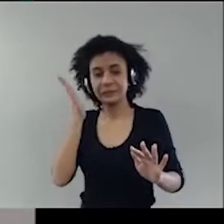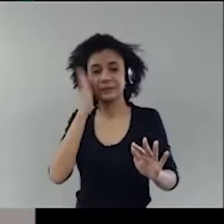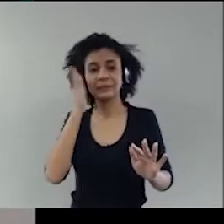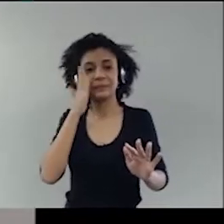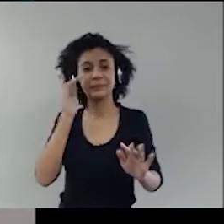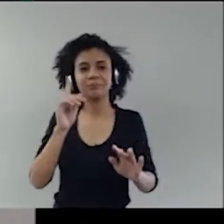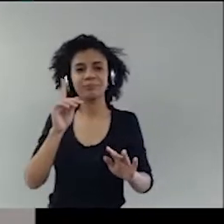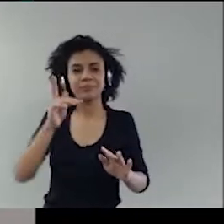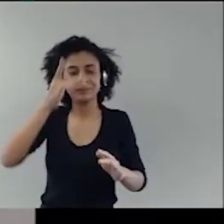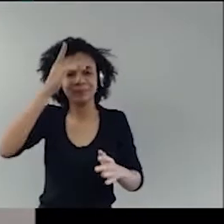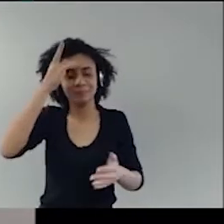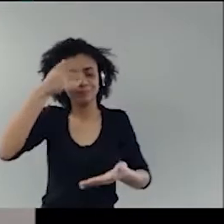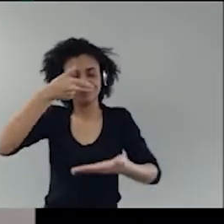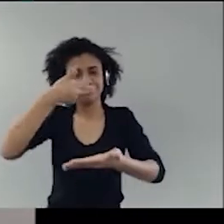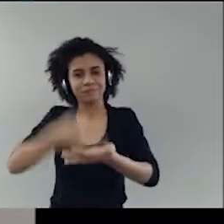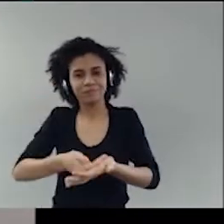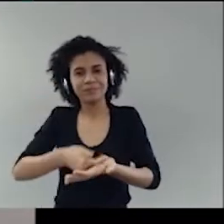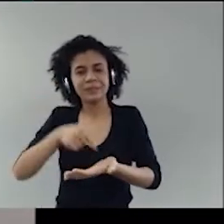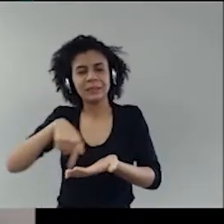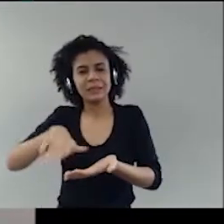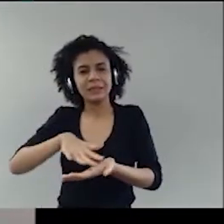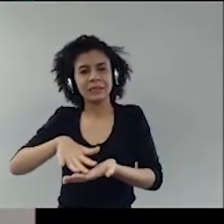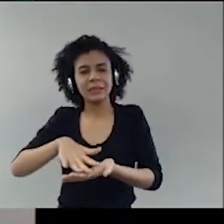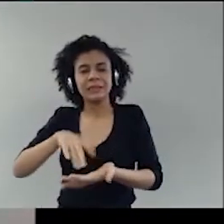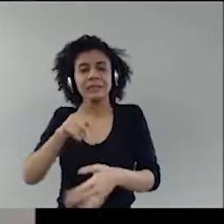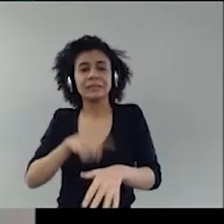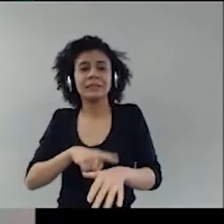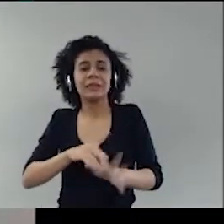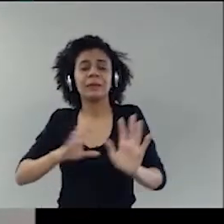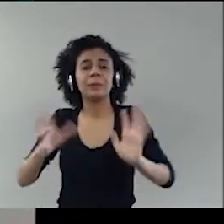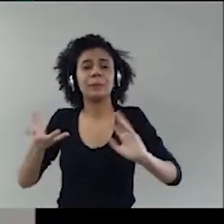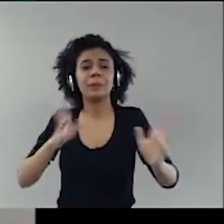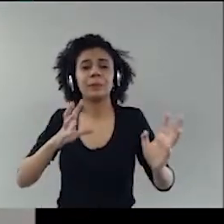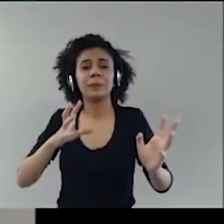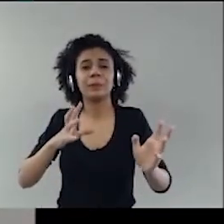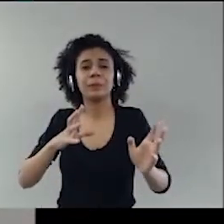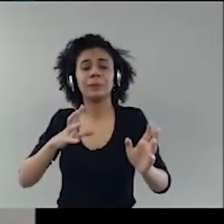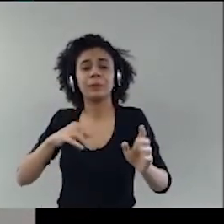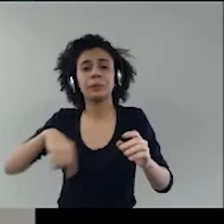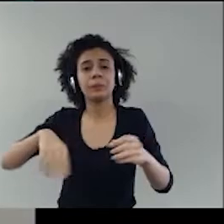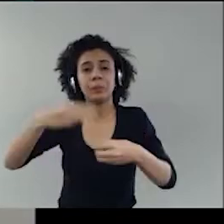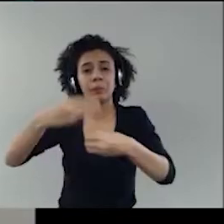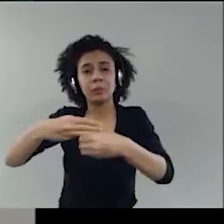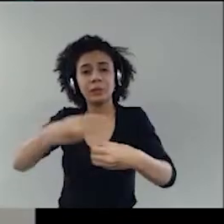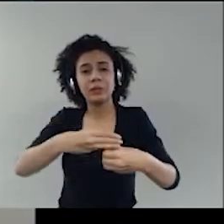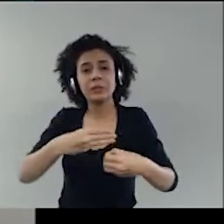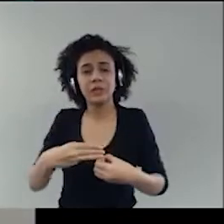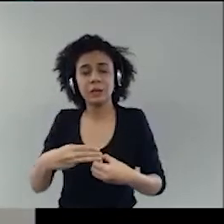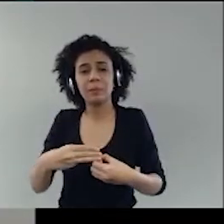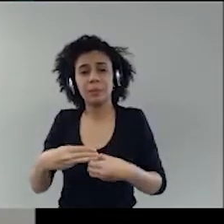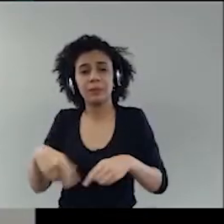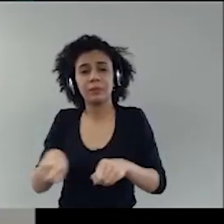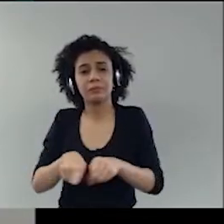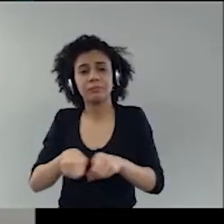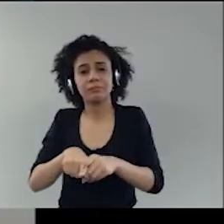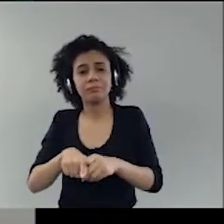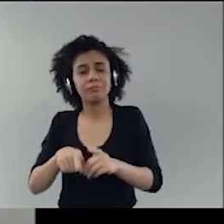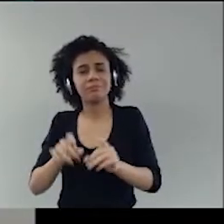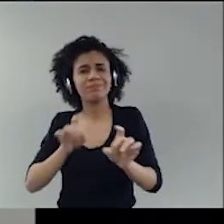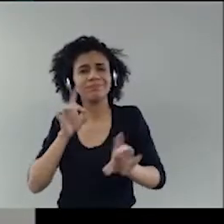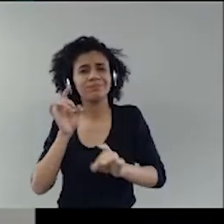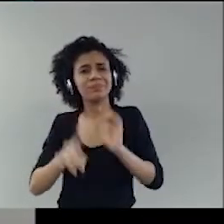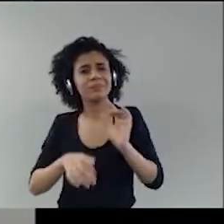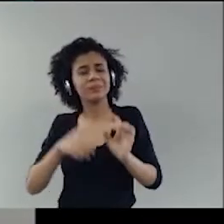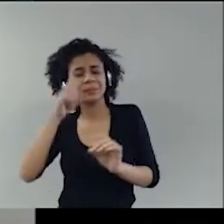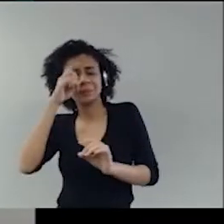que a internação e a eficiência temporal do atendimento pelo município, e na sua dimensão, especialmente